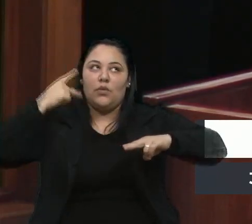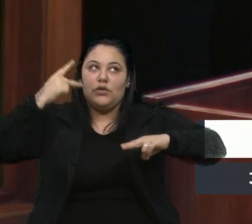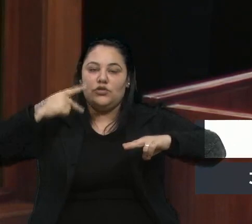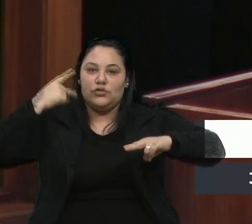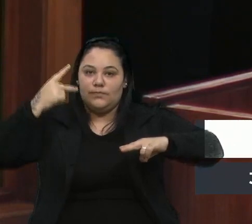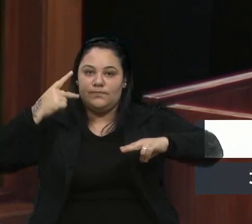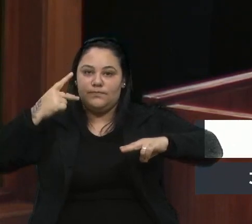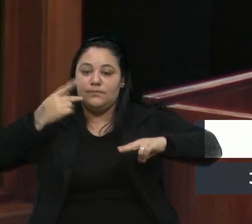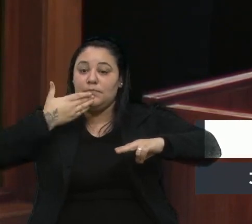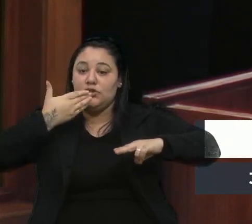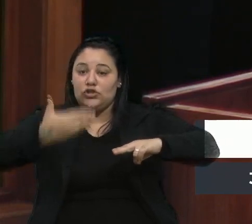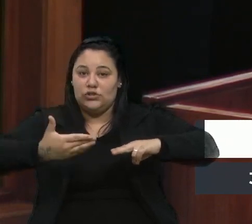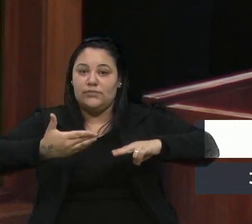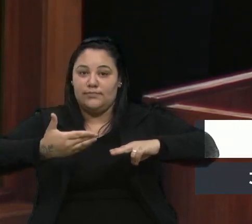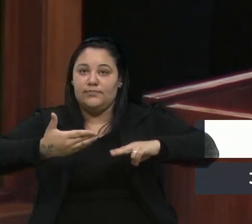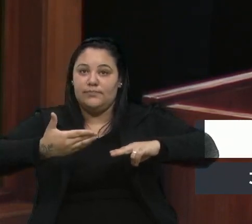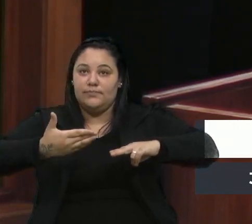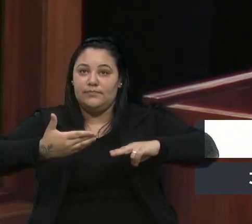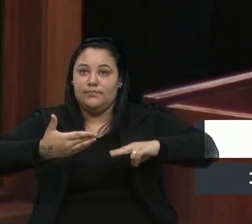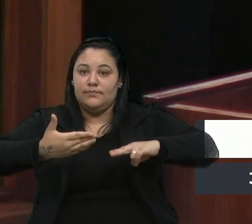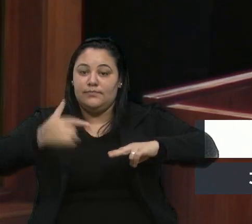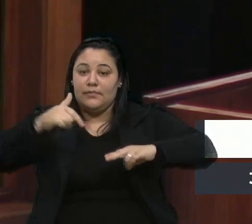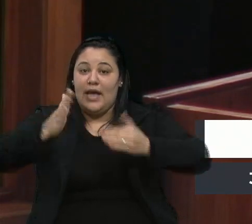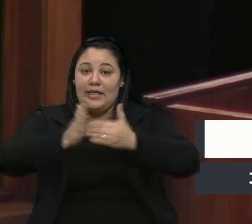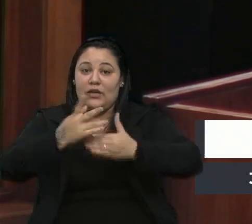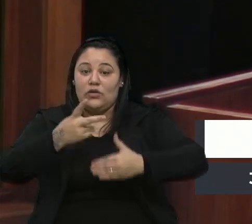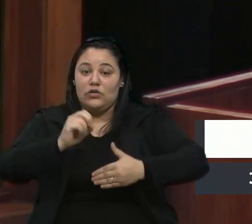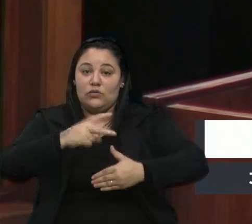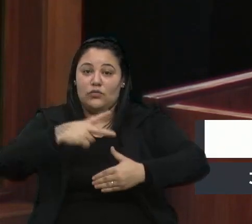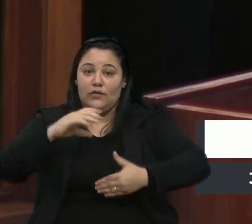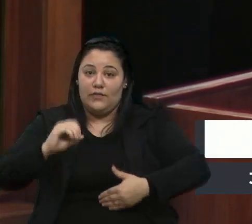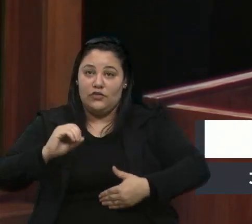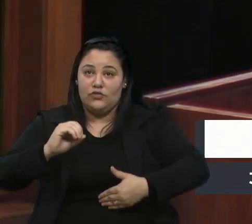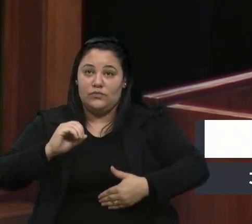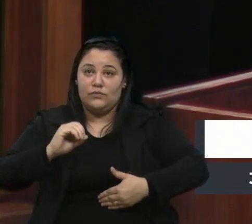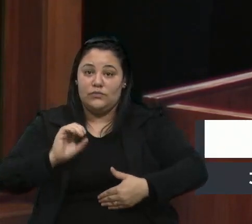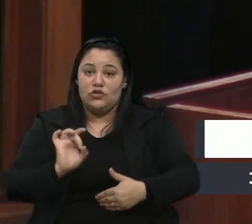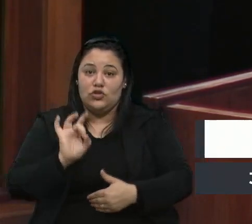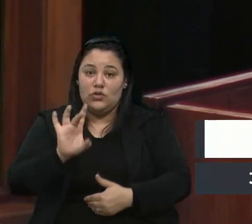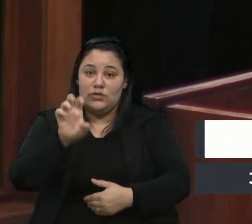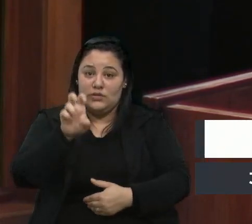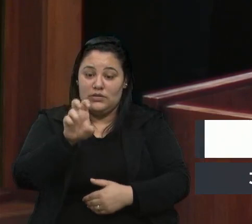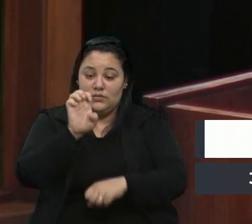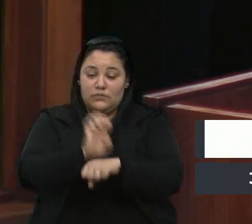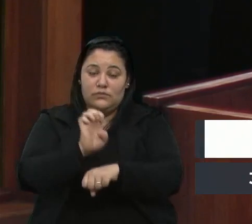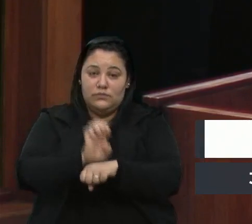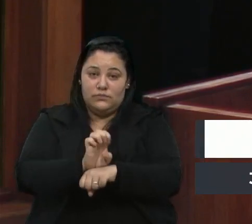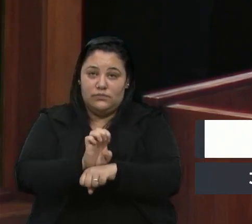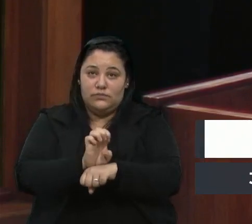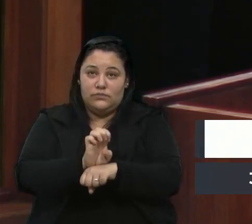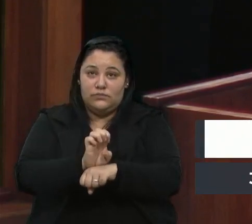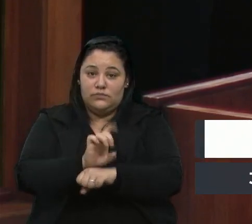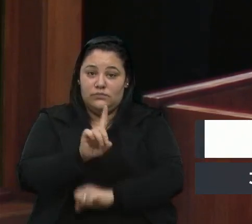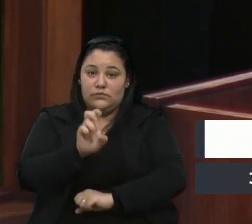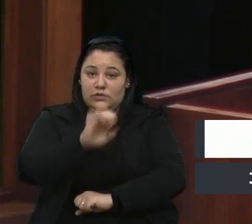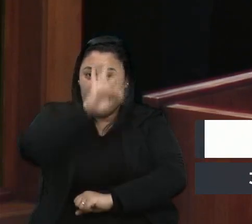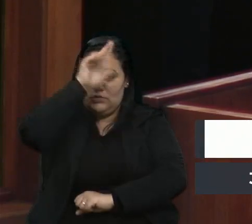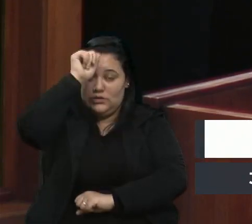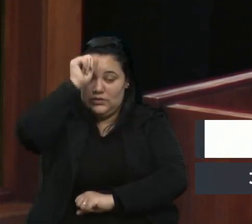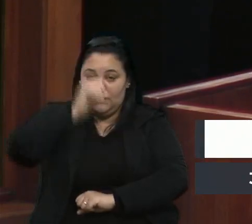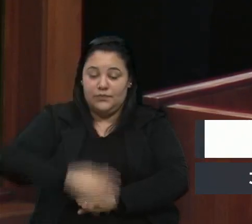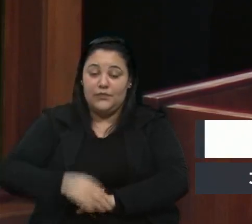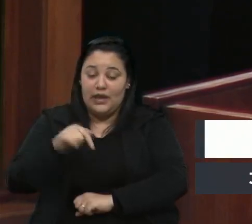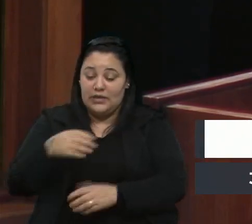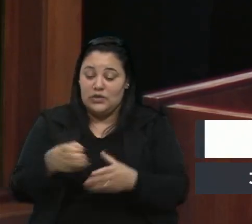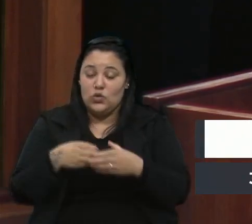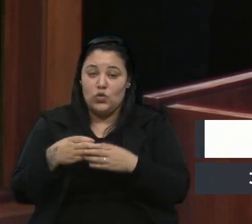com adesão, até 2020, de apenas 5 estados e 15 municípios. Esse grupo